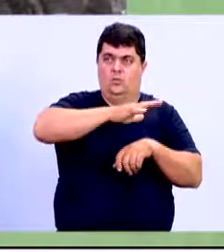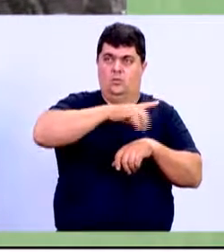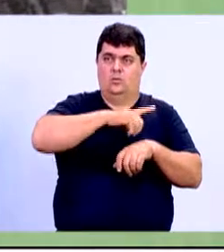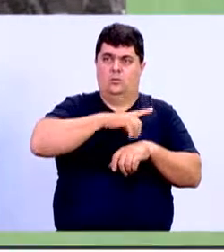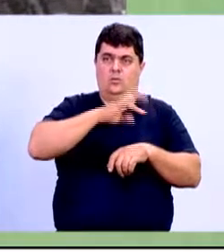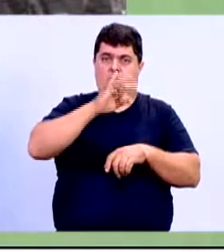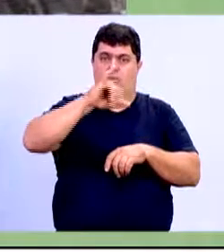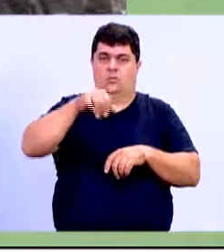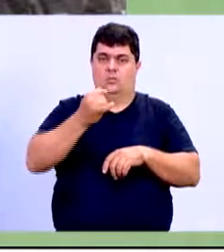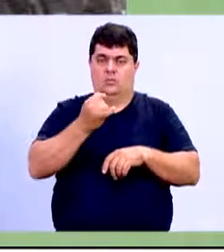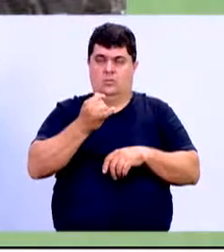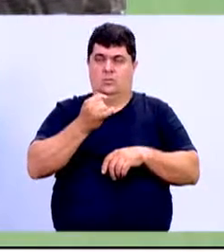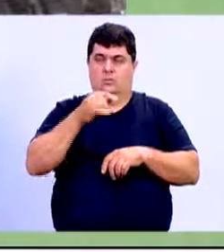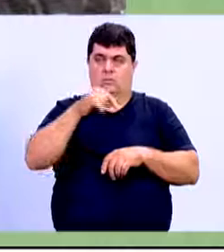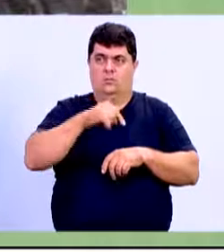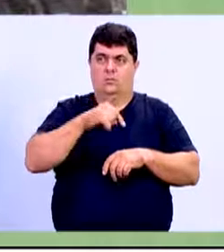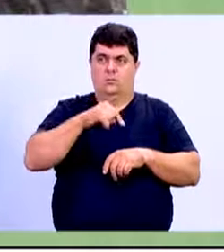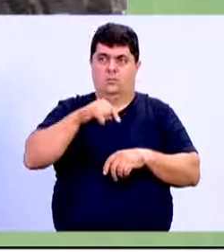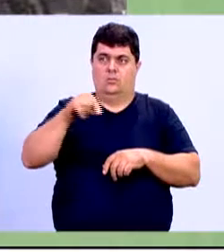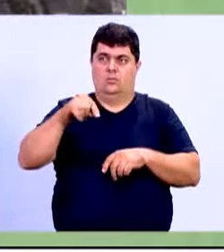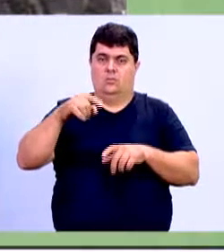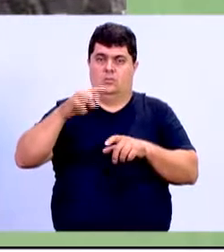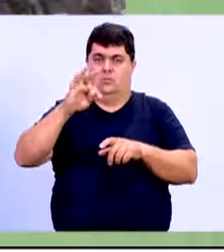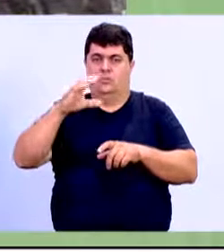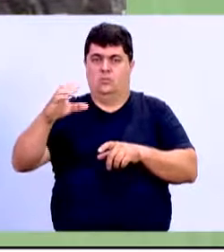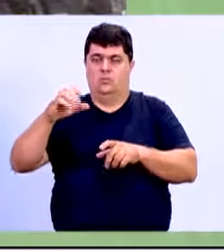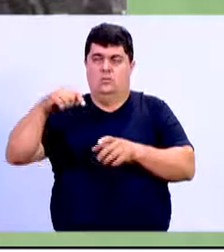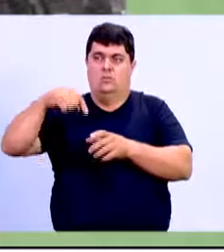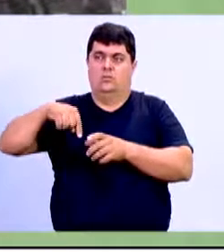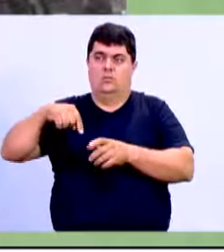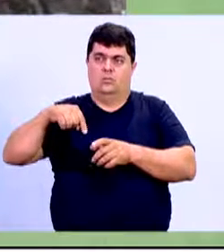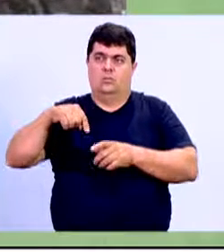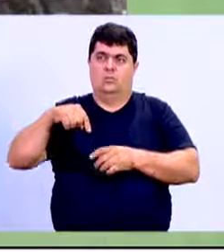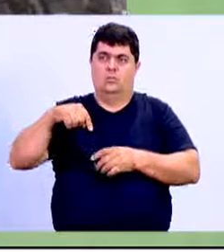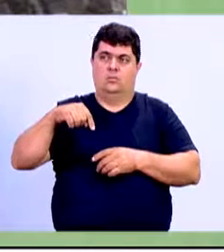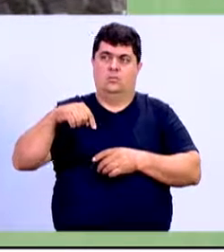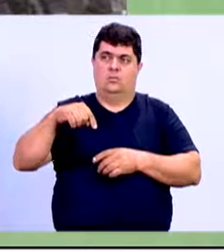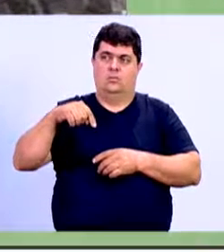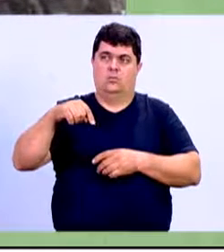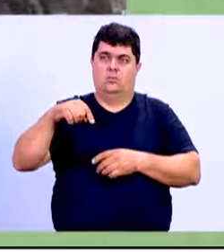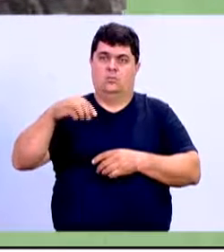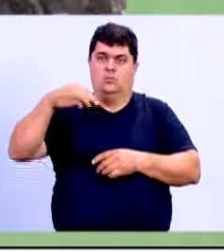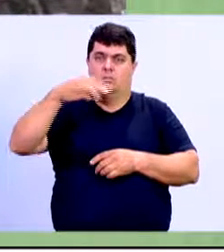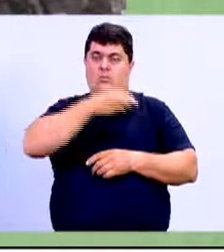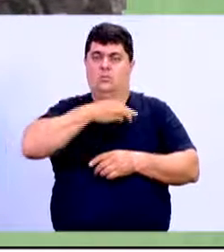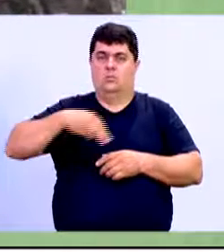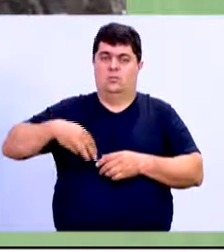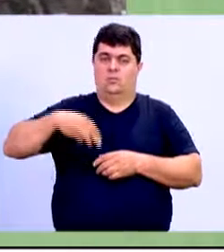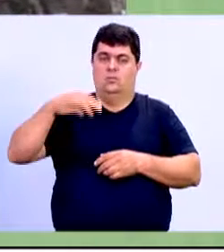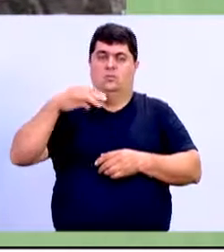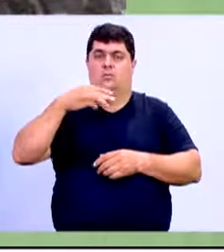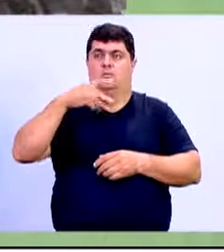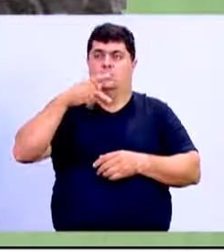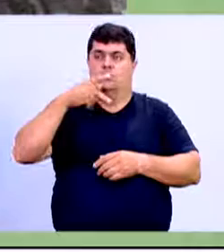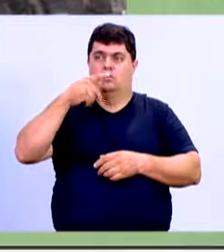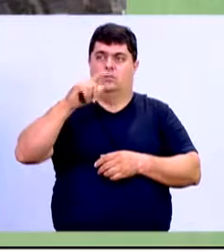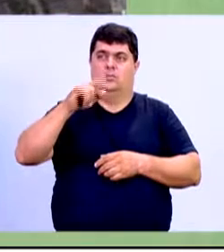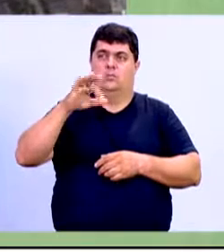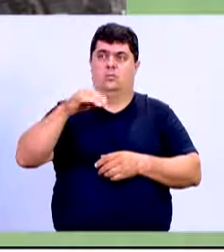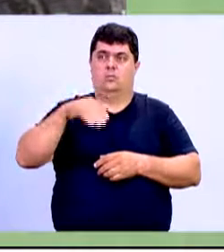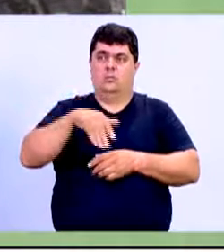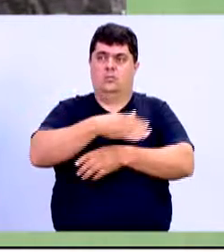aqui, o Tribunal de Contas no centro e mais à direita aqui o Ministério Público. Essa aqui é a Avenida Presidente